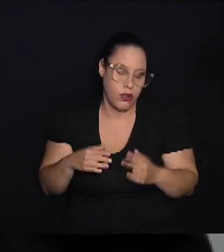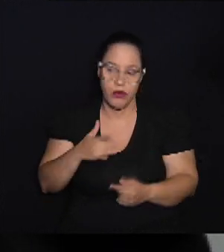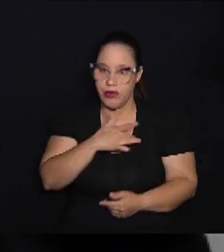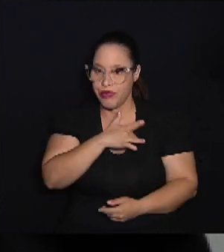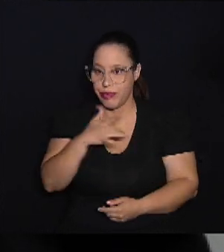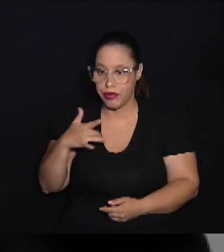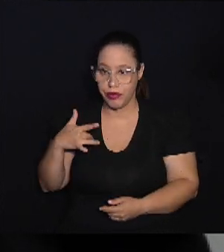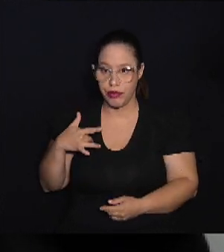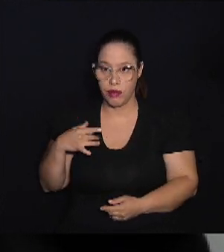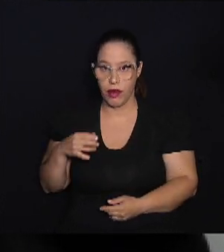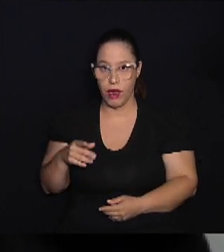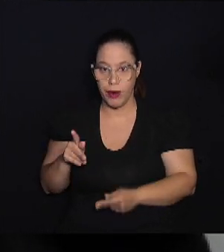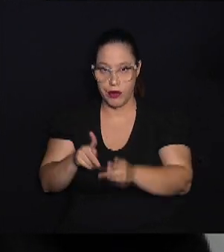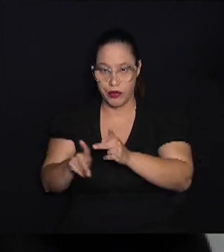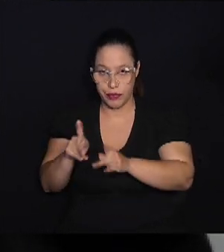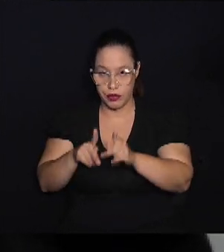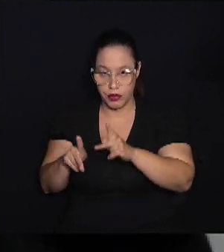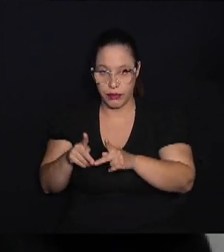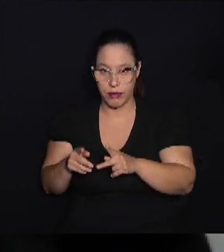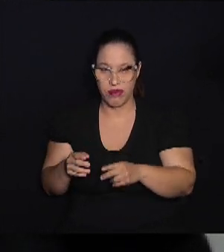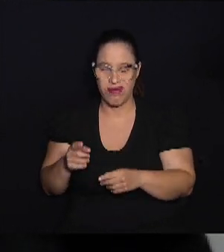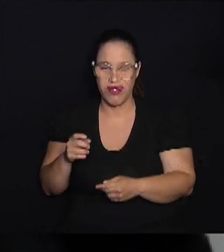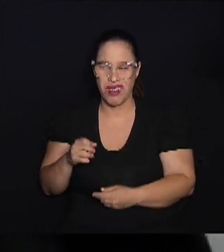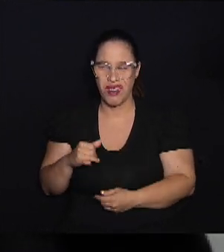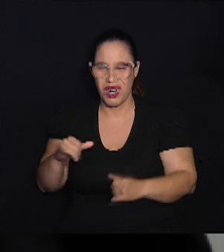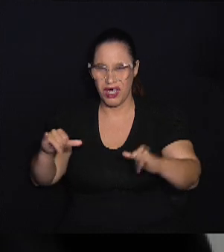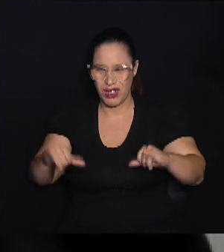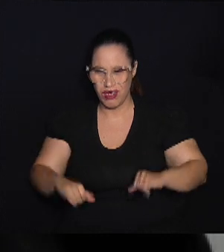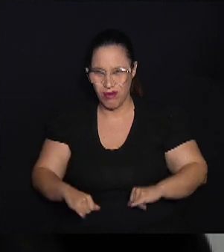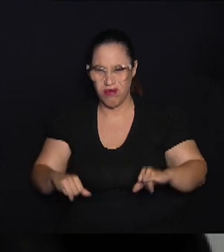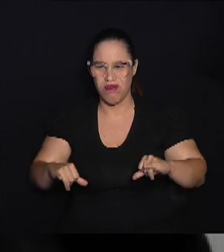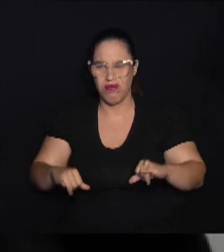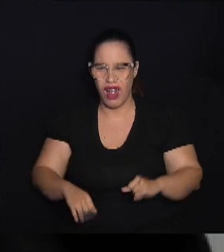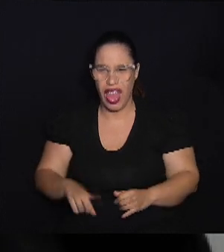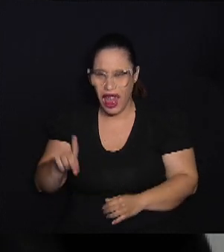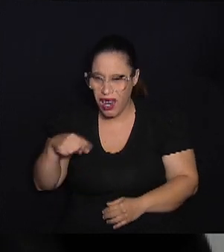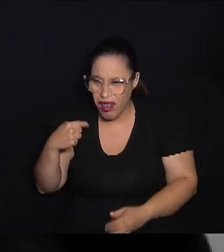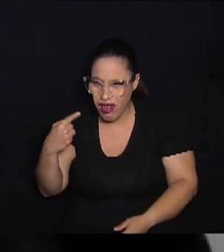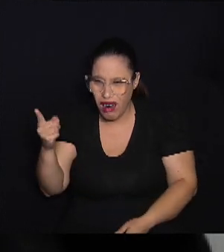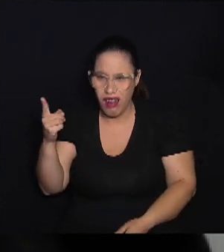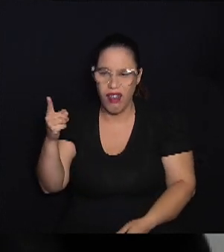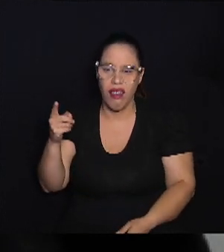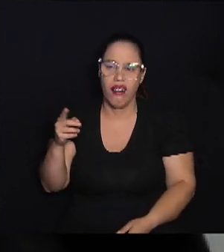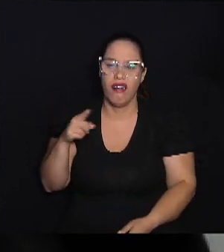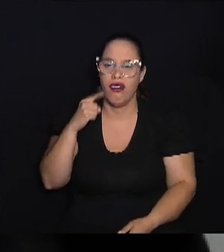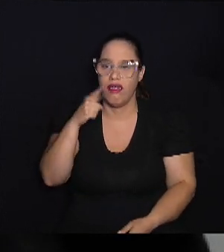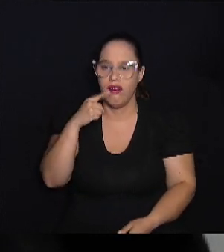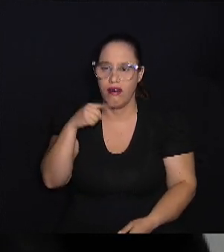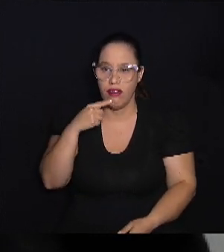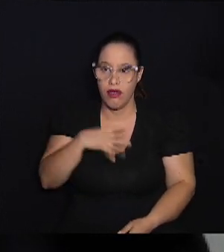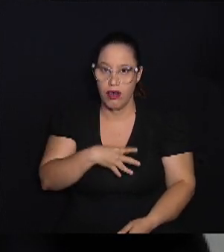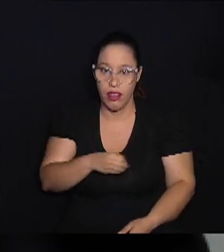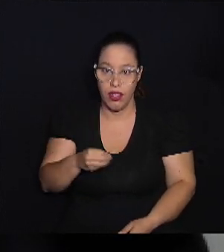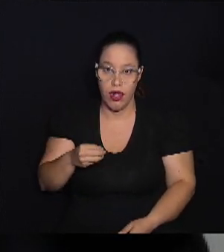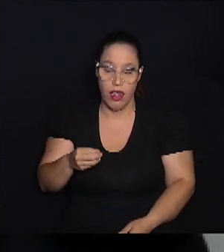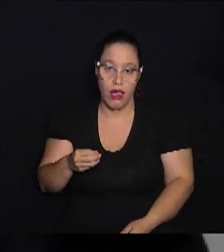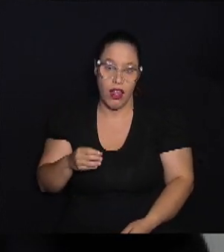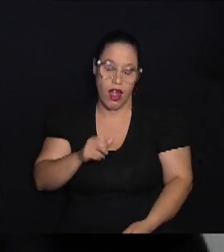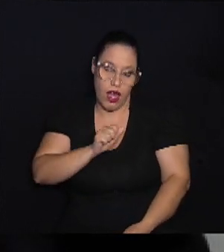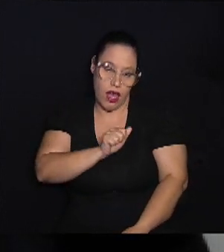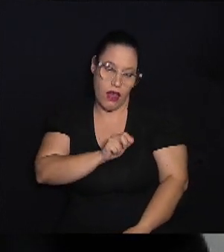nossa população vem sofrendo hoje, que vai muito além da fertilidade, né? Mas também infarto, AVC,